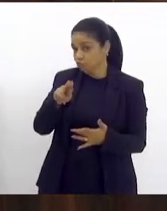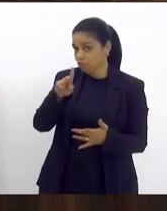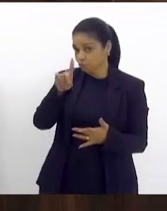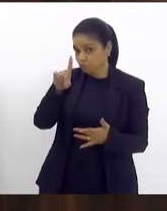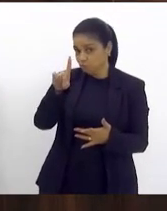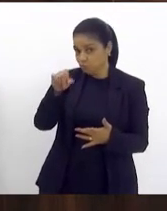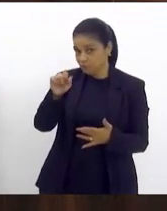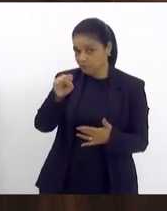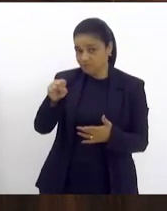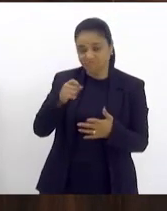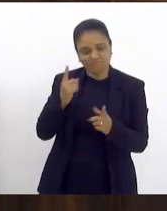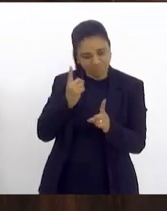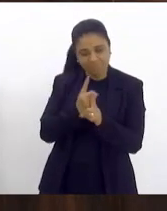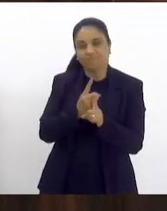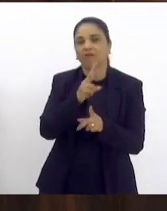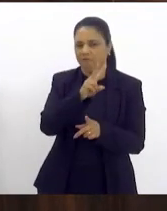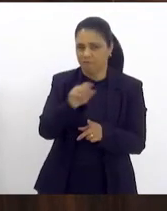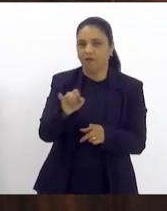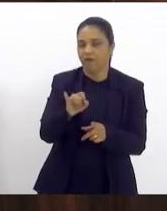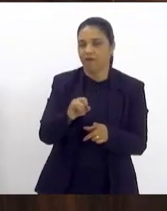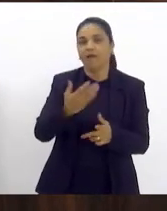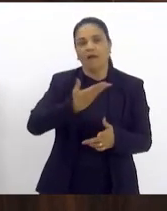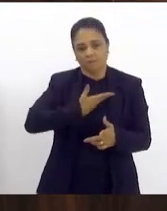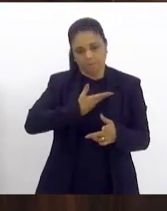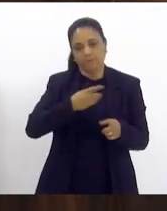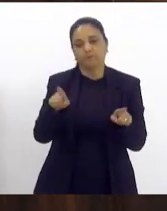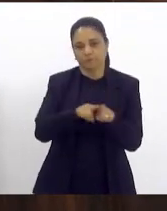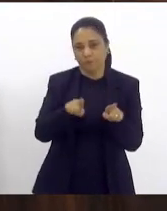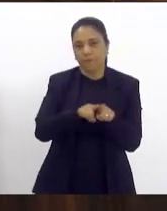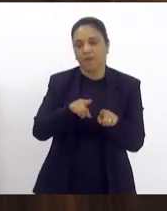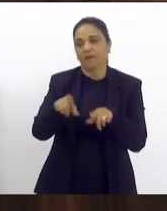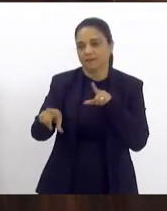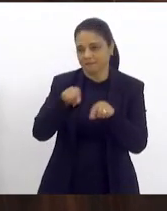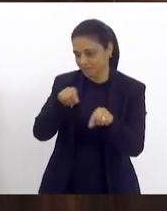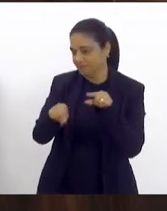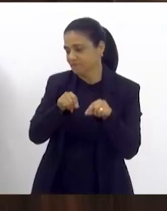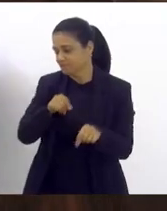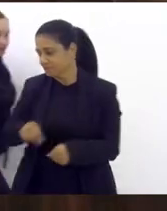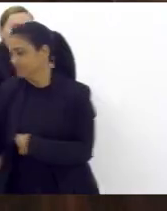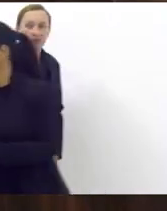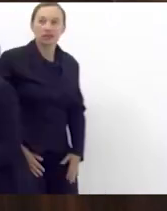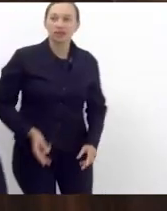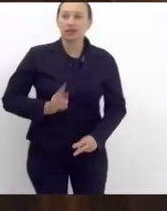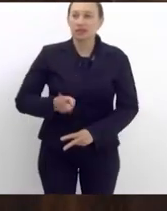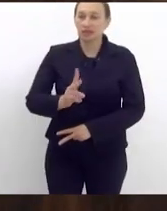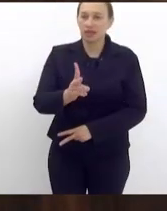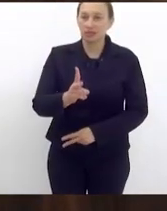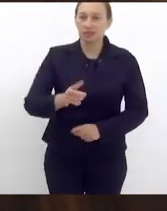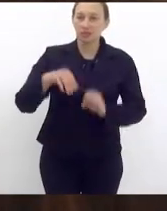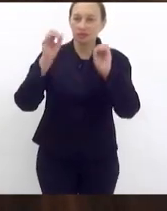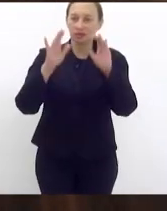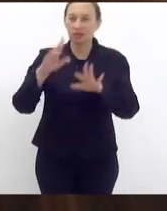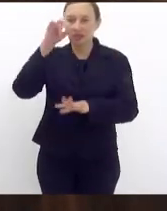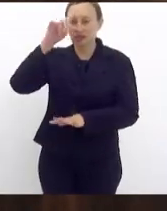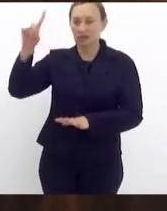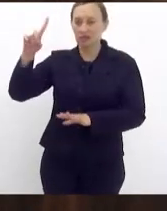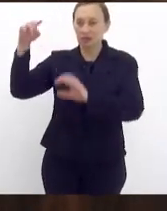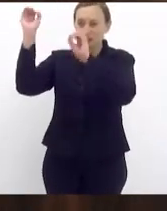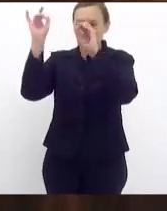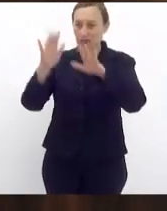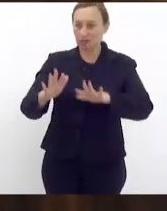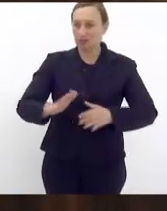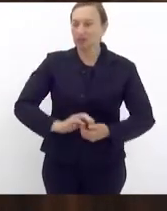encontrar. Amigos também vão encontrar. Escolha bem os amigos, você será sempre próspero. Deus abençoe a todos.